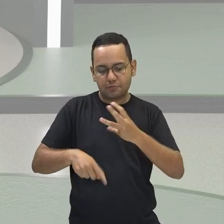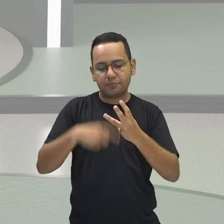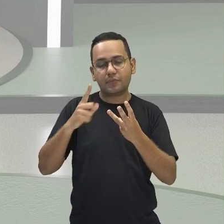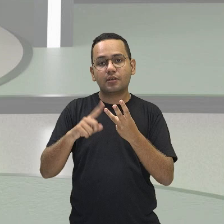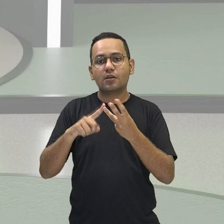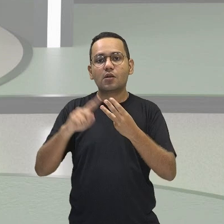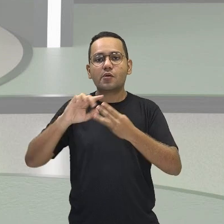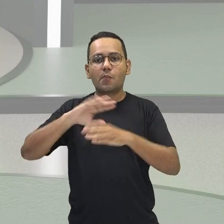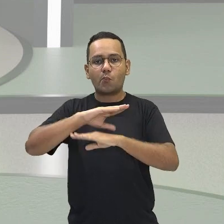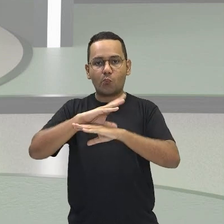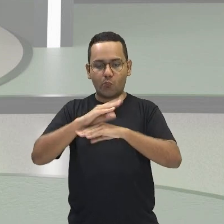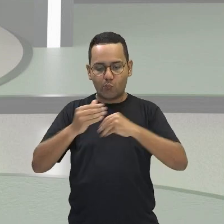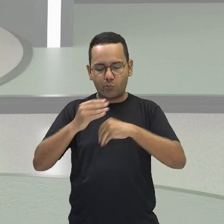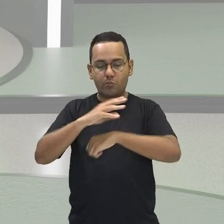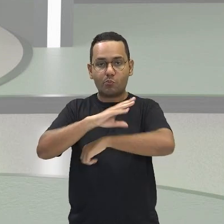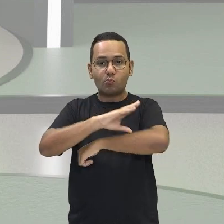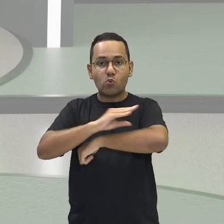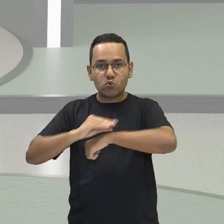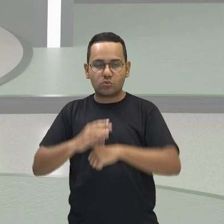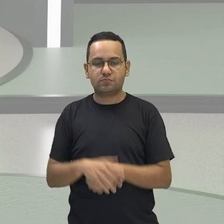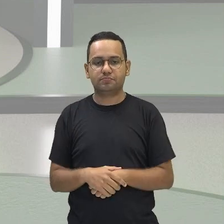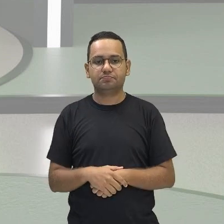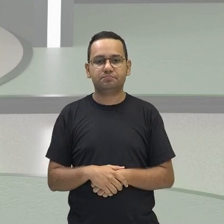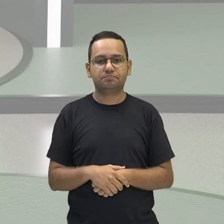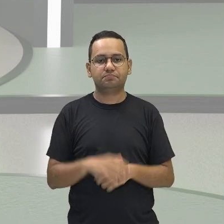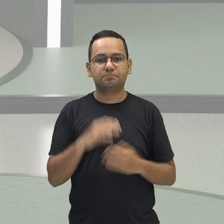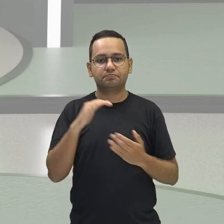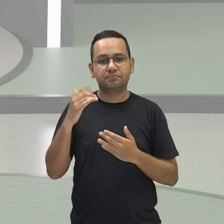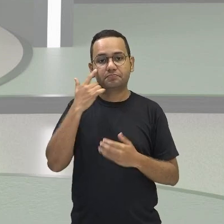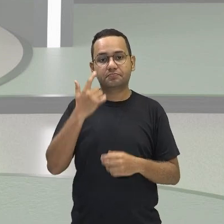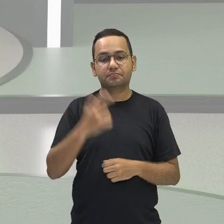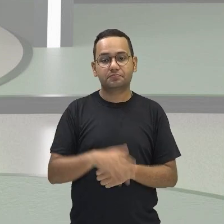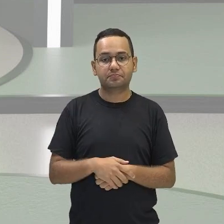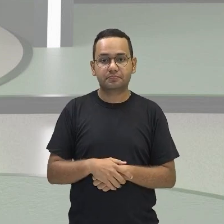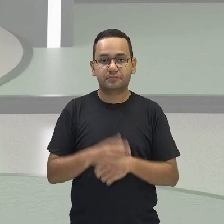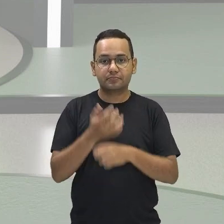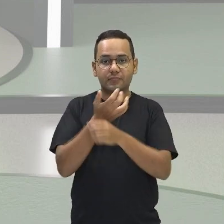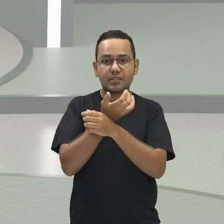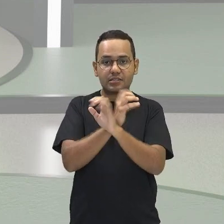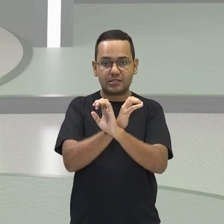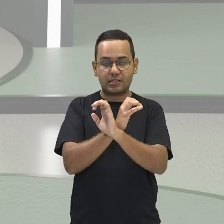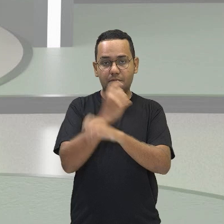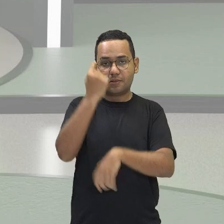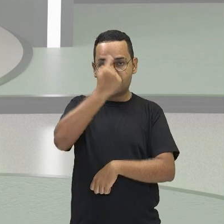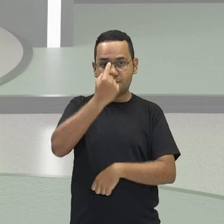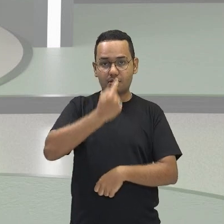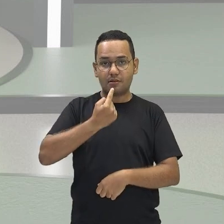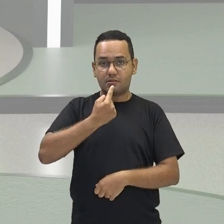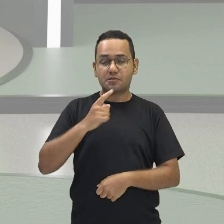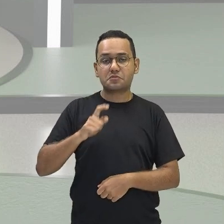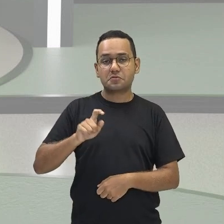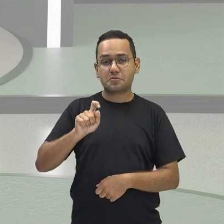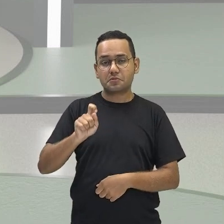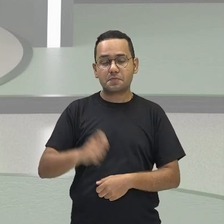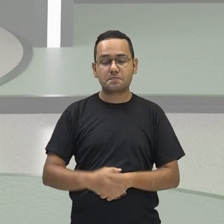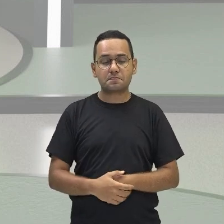os músculos. O nosso sistema esquelético, ele vem